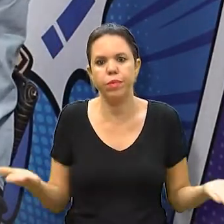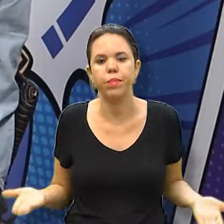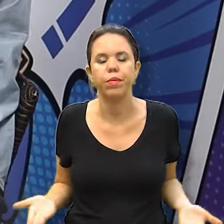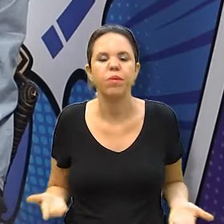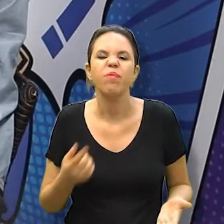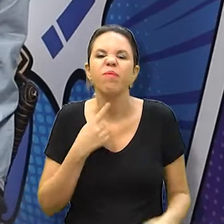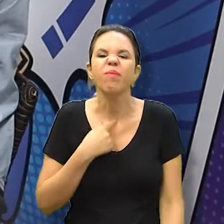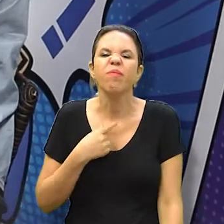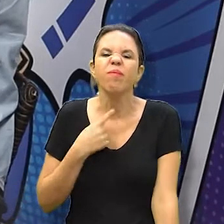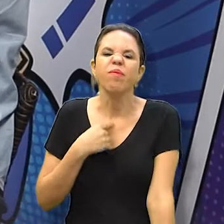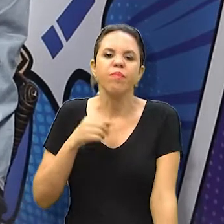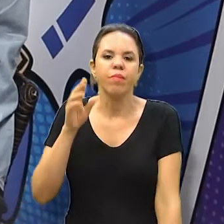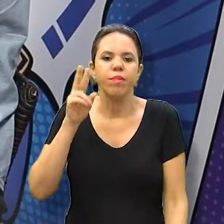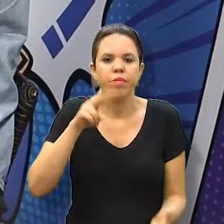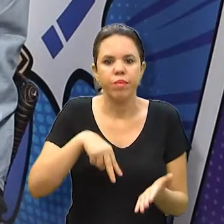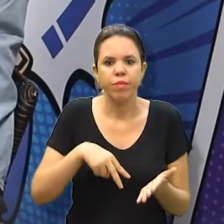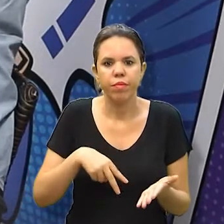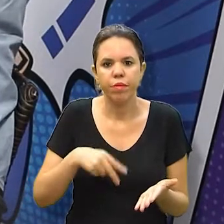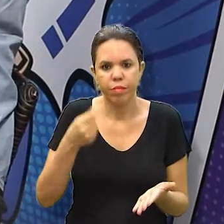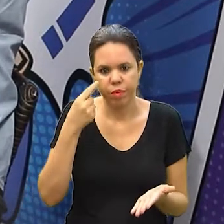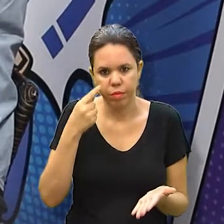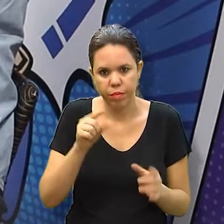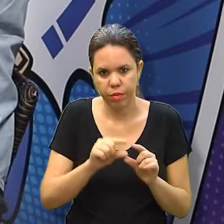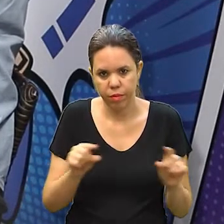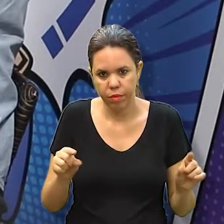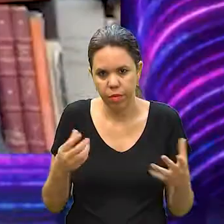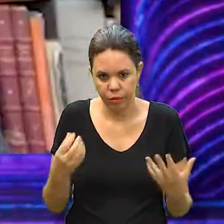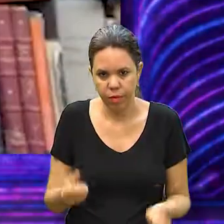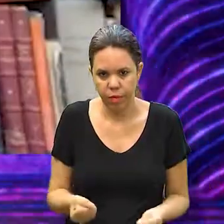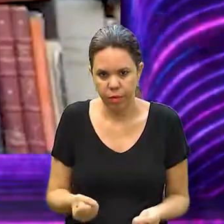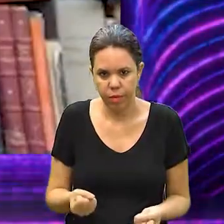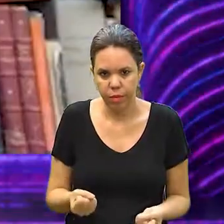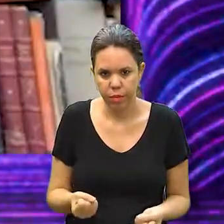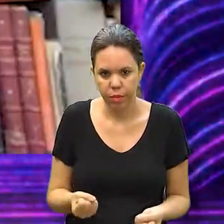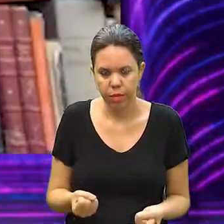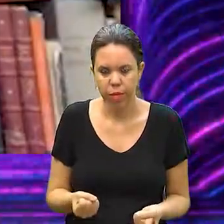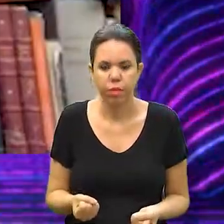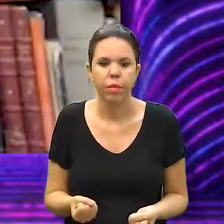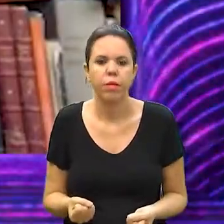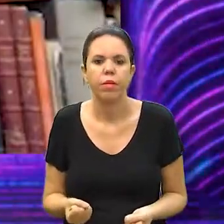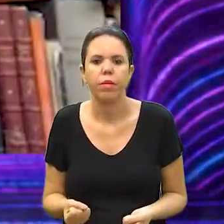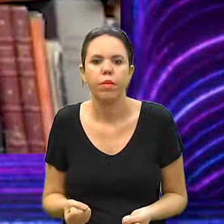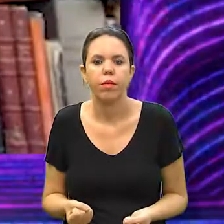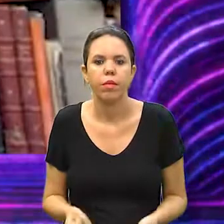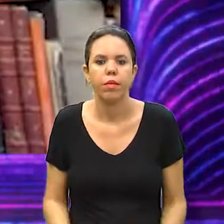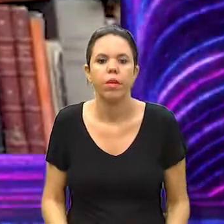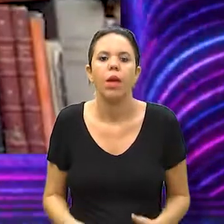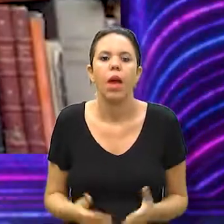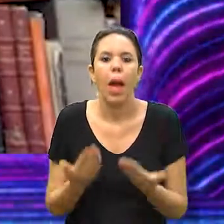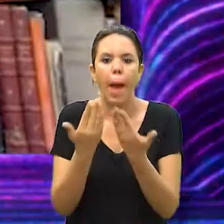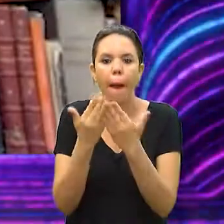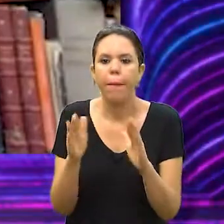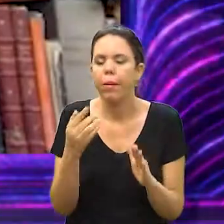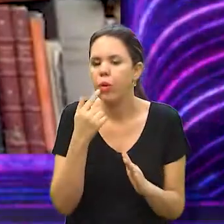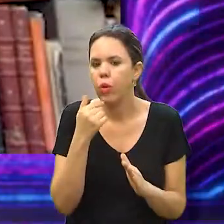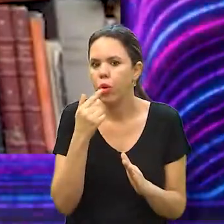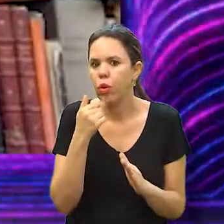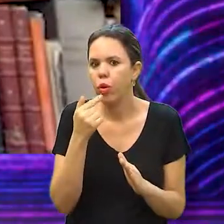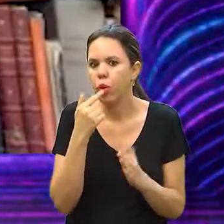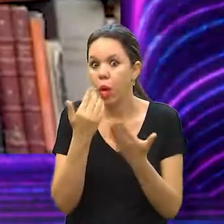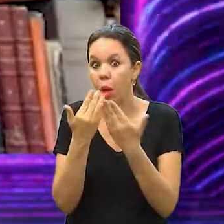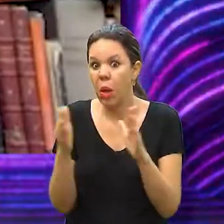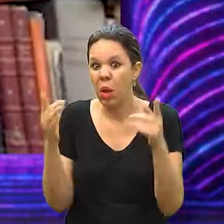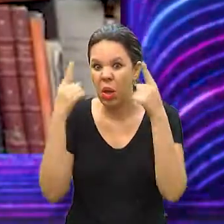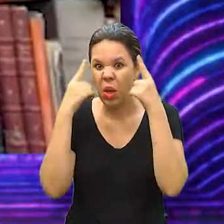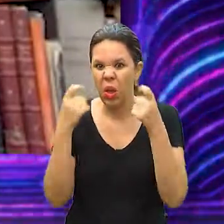com vontade de ler. Então, vamos ler aquele trechinho? A porta avermelhada abriu-se com assombrosa